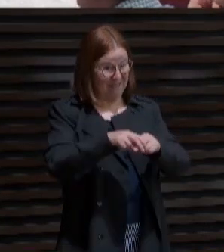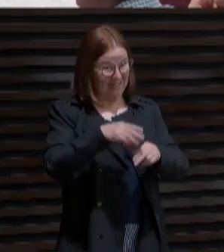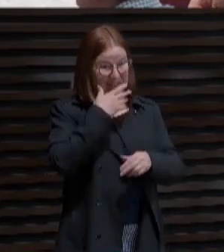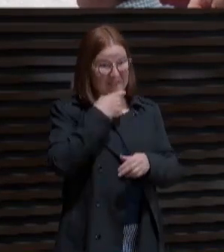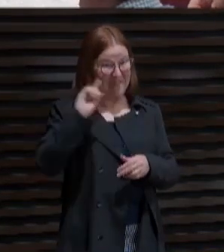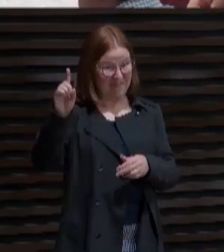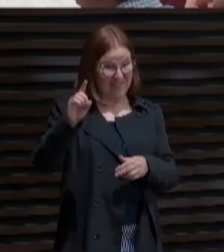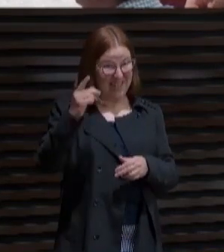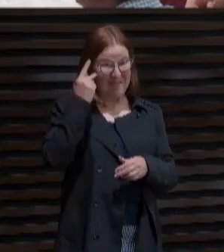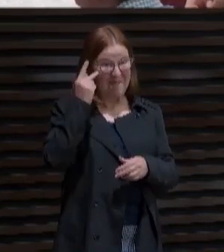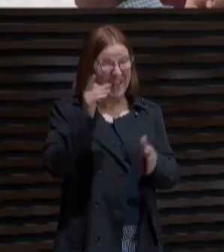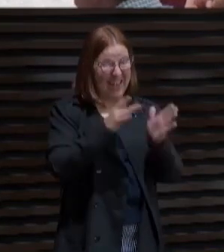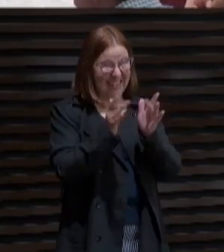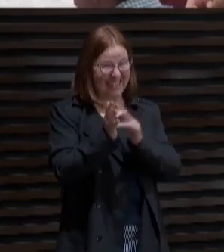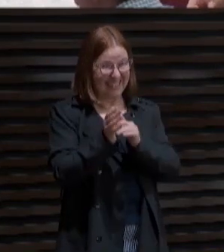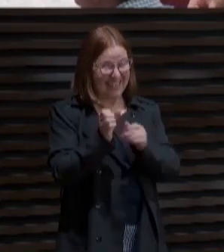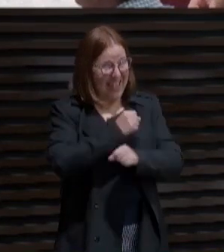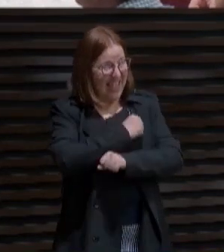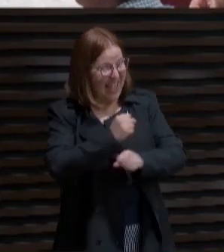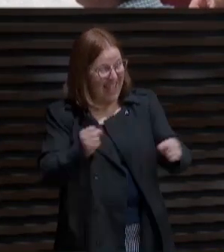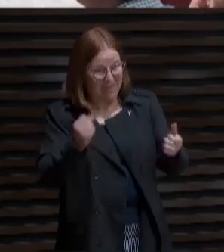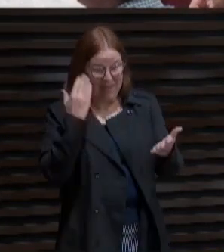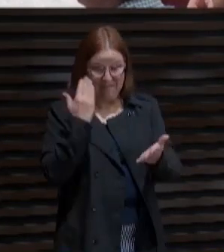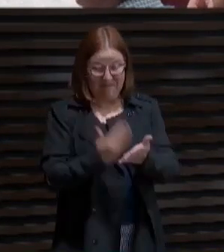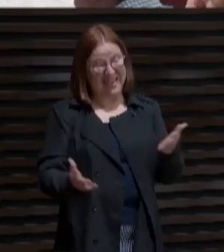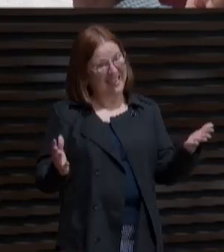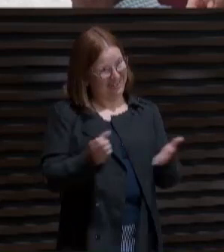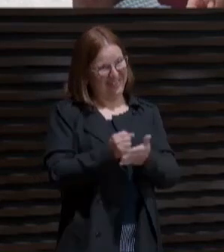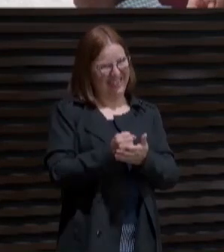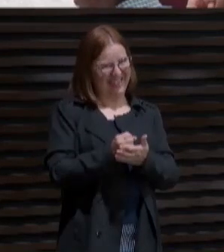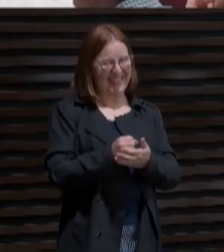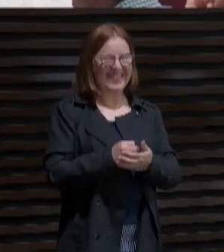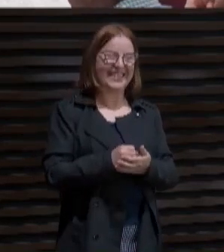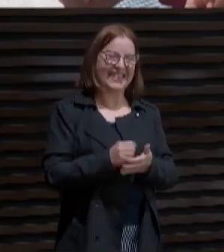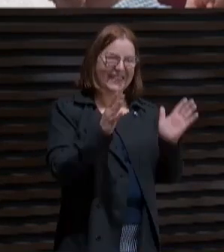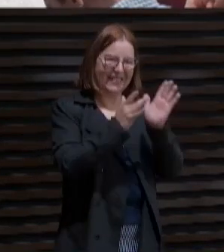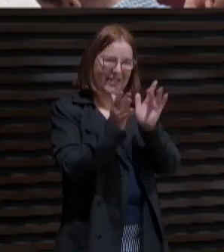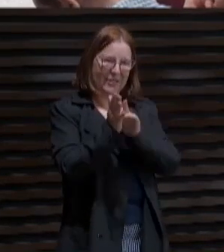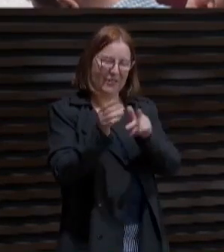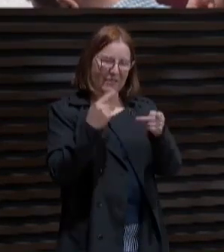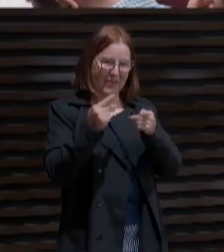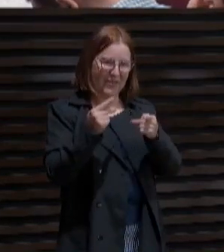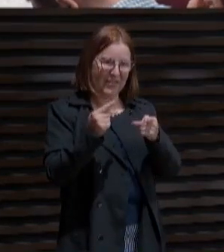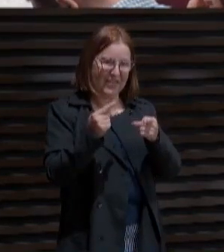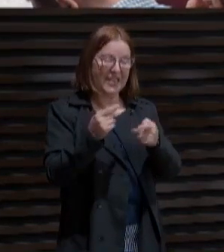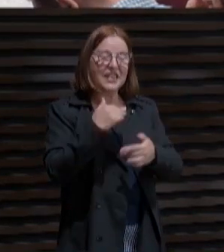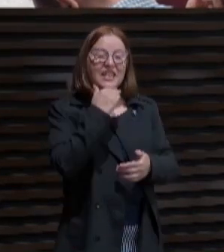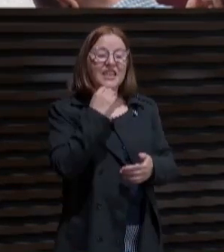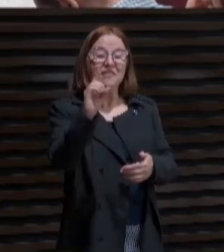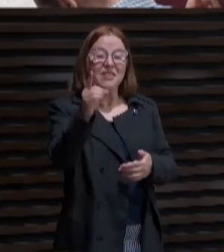atrás. Ninguém poderá vir a mim se pelo Pai não lhe for concedido.